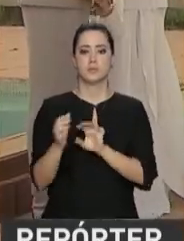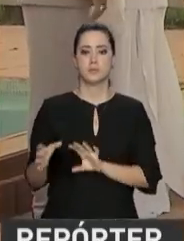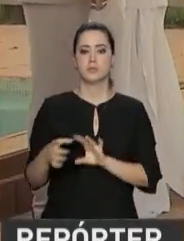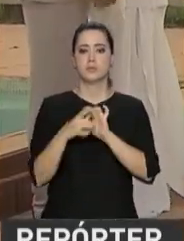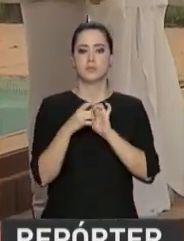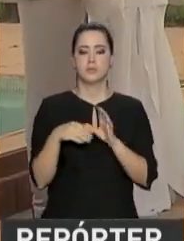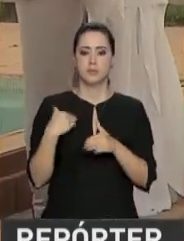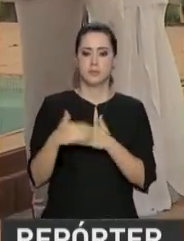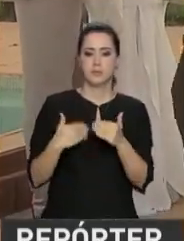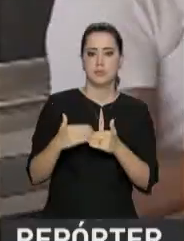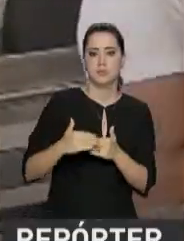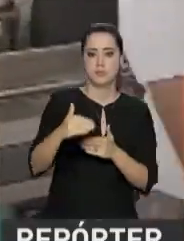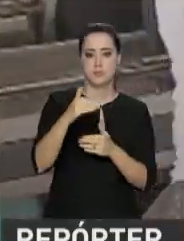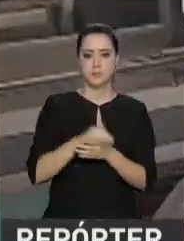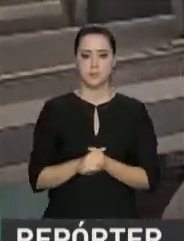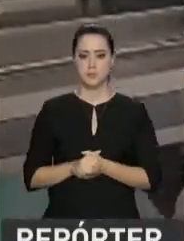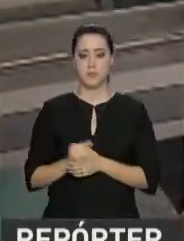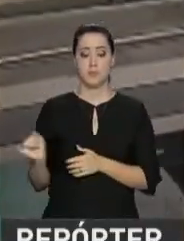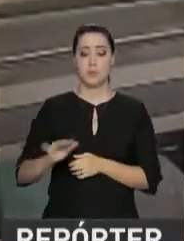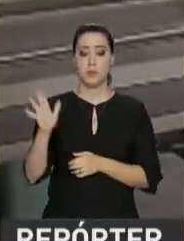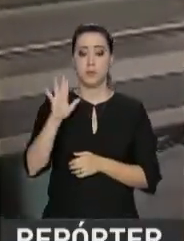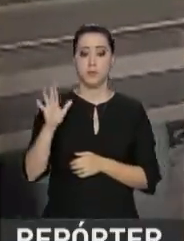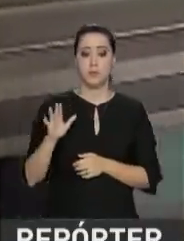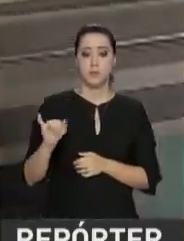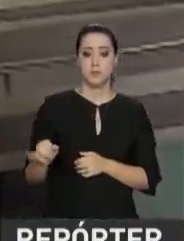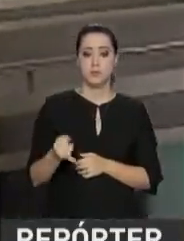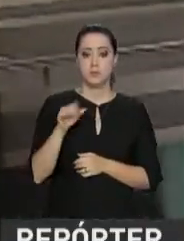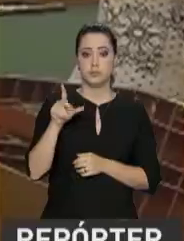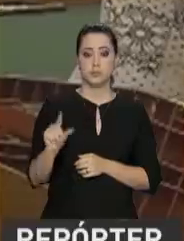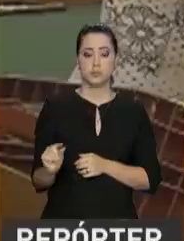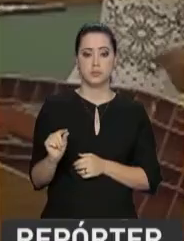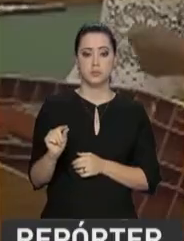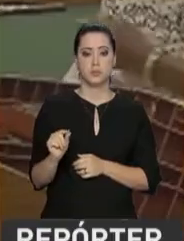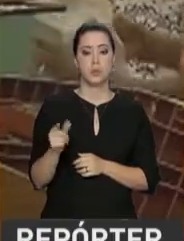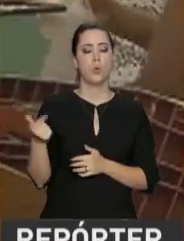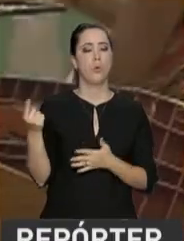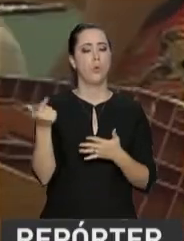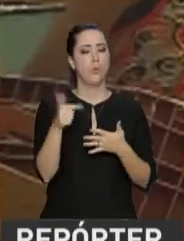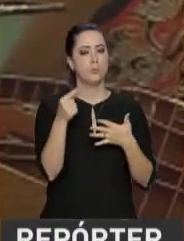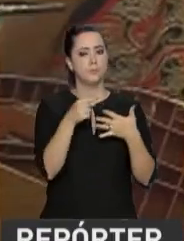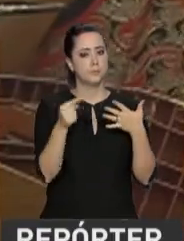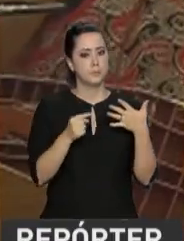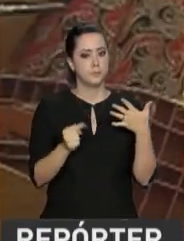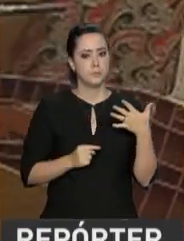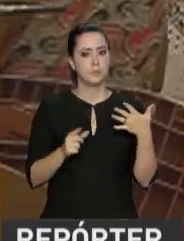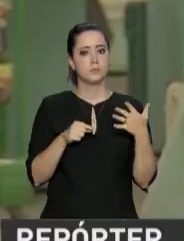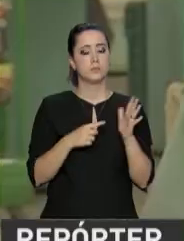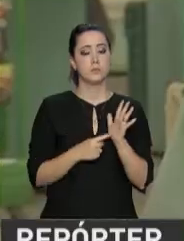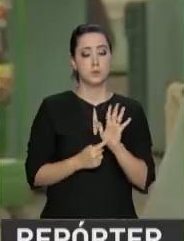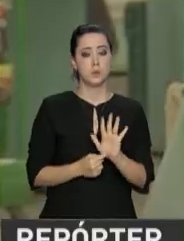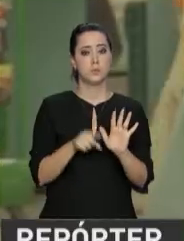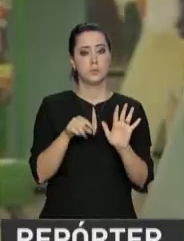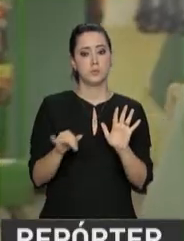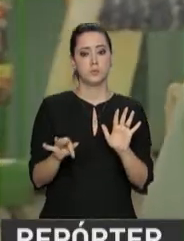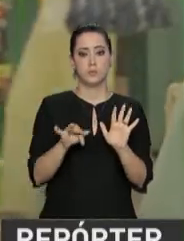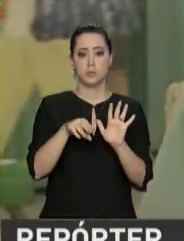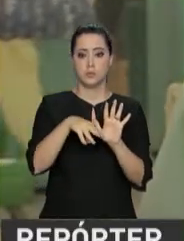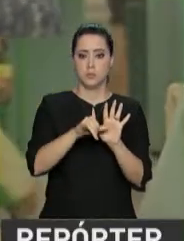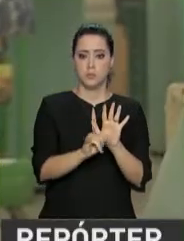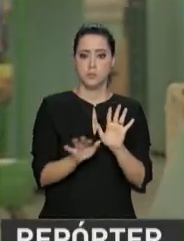cada vez mais inflação e juros baixos foram outros exemplos citados pelo fmi como